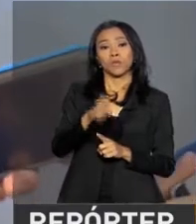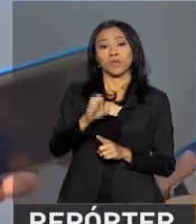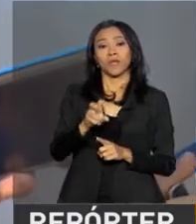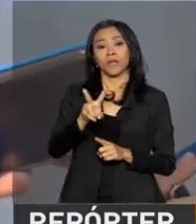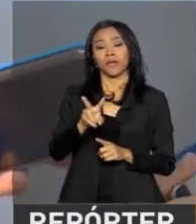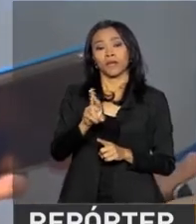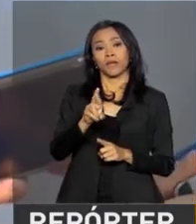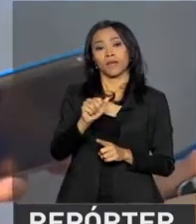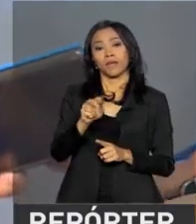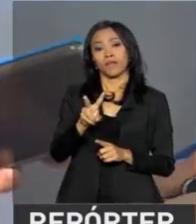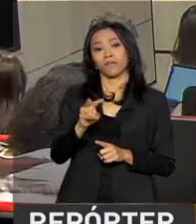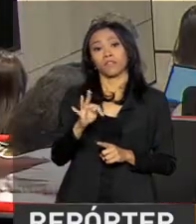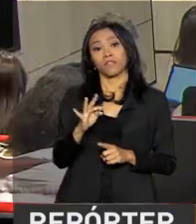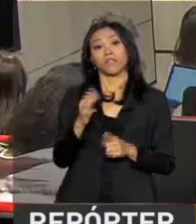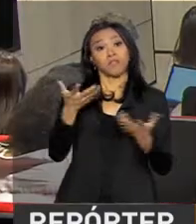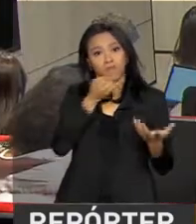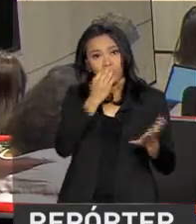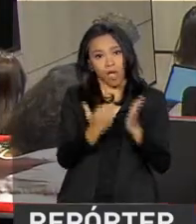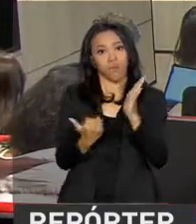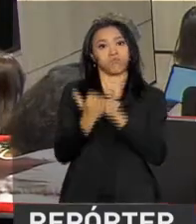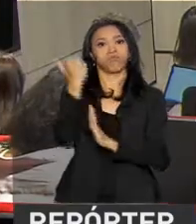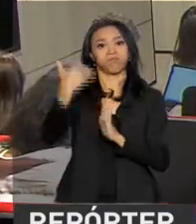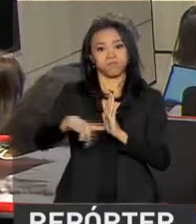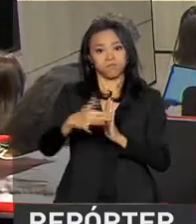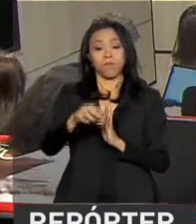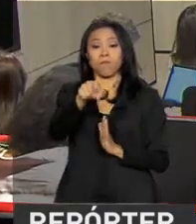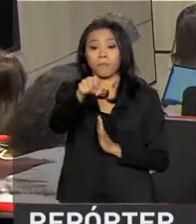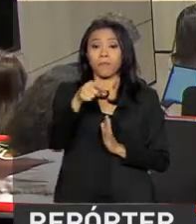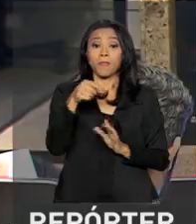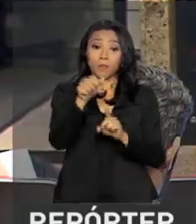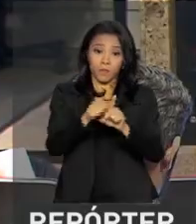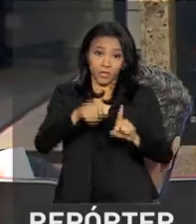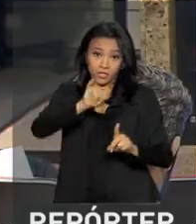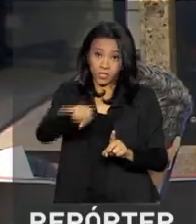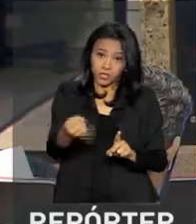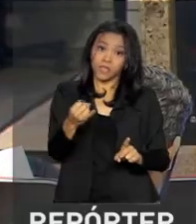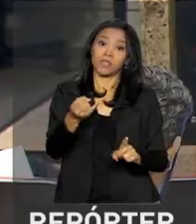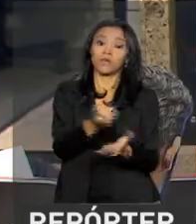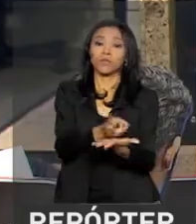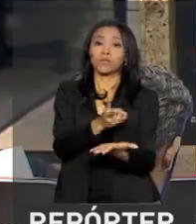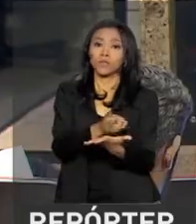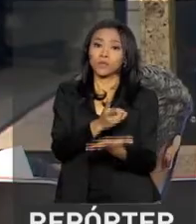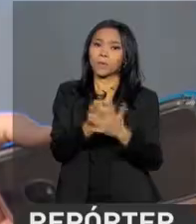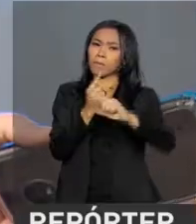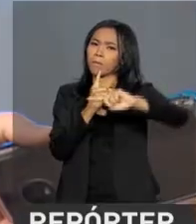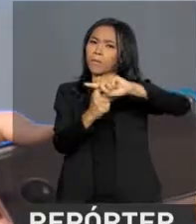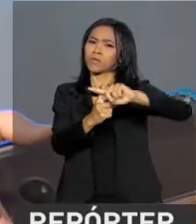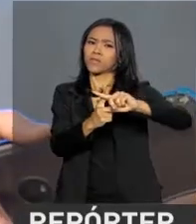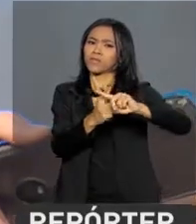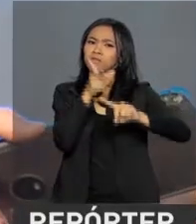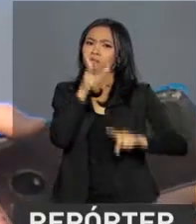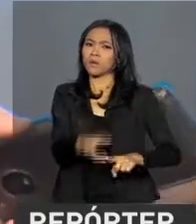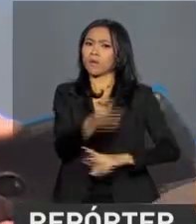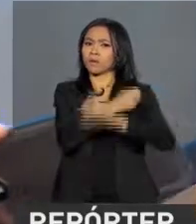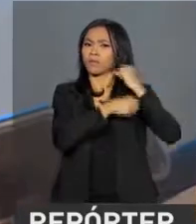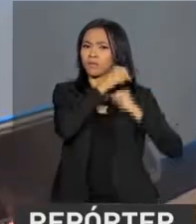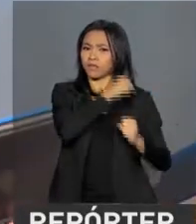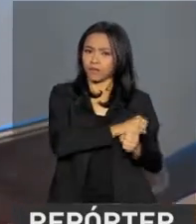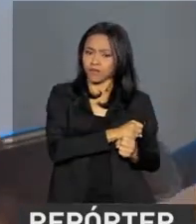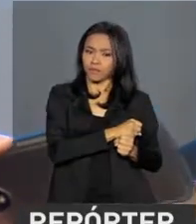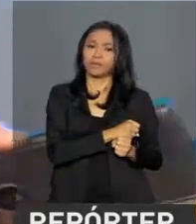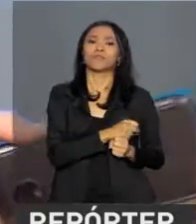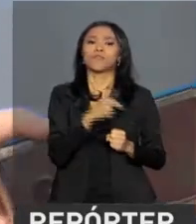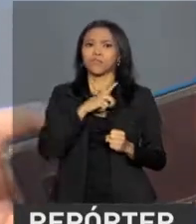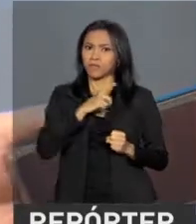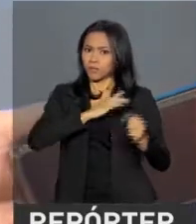segundo maior da série histórica o resultado do mês de janeiro mantém a tendência positiva do ano passado tivemos um sol do recorde do ano